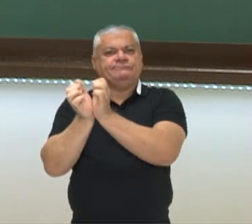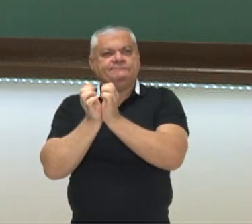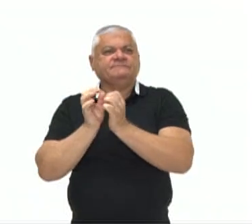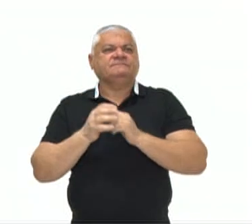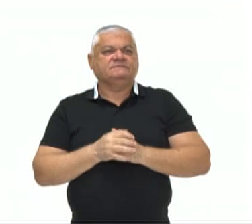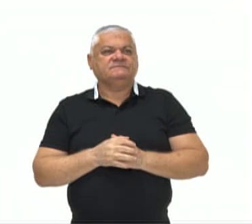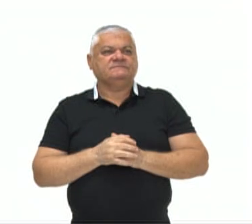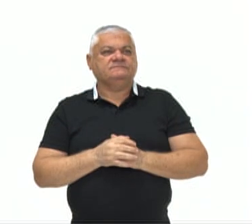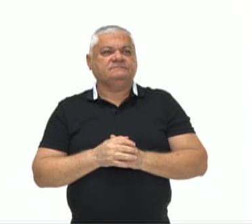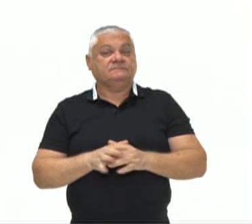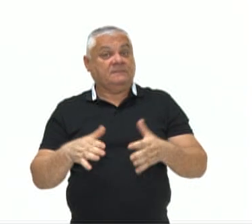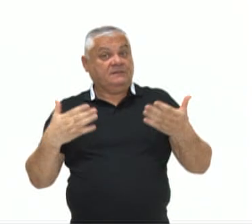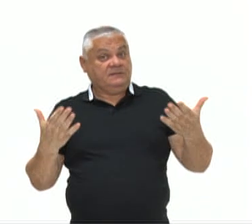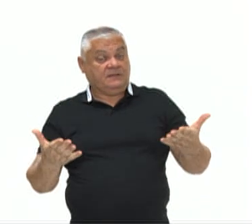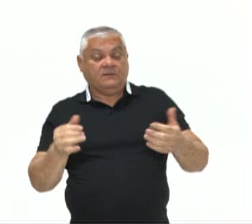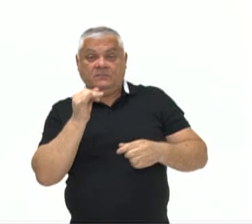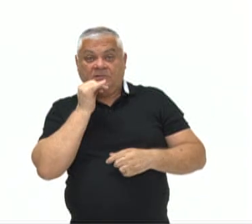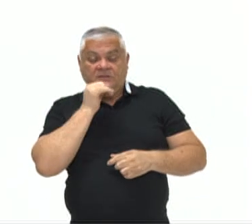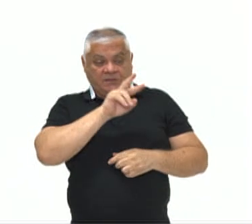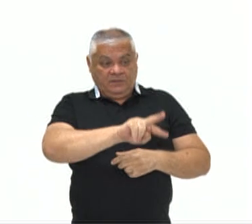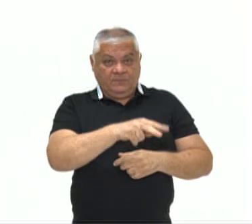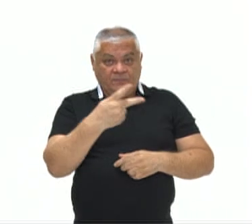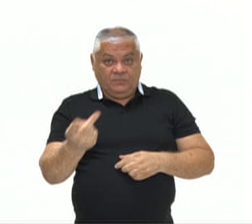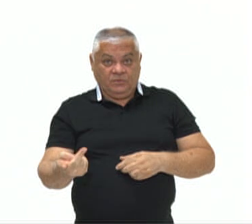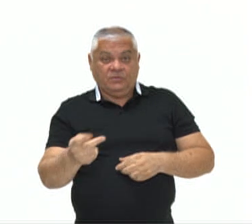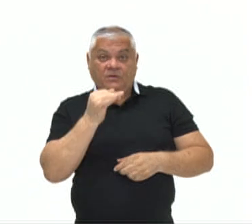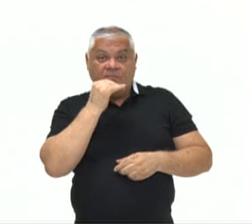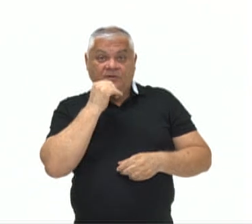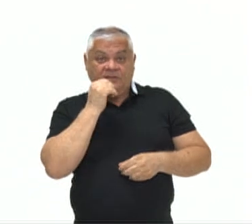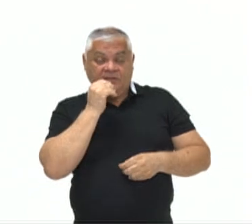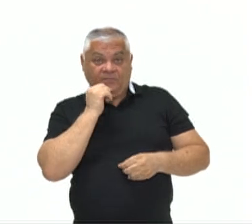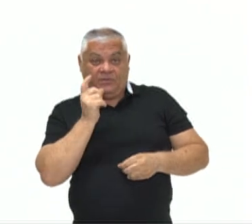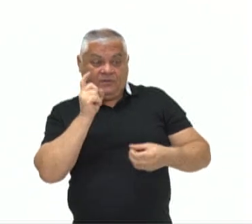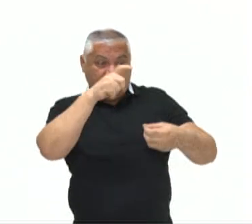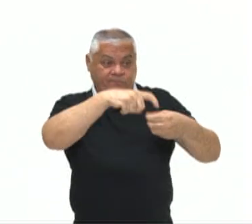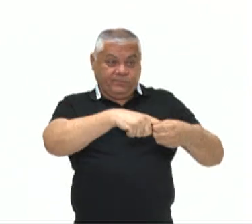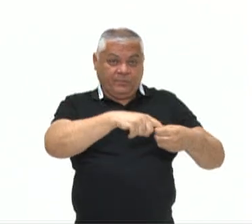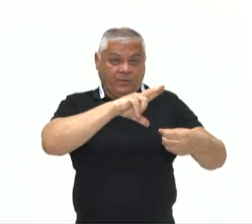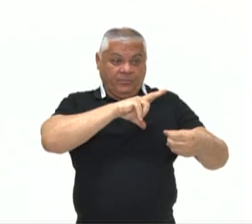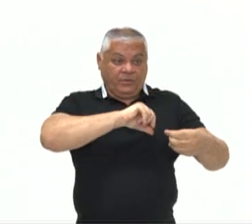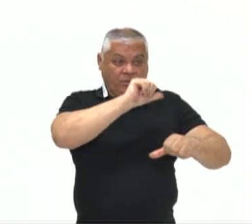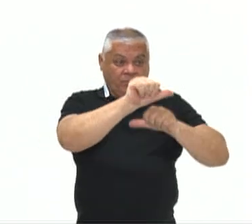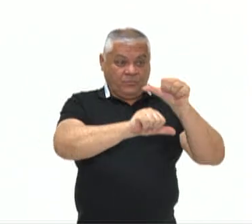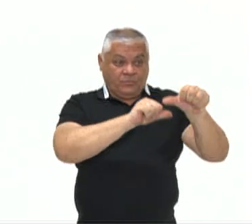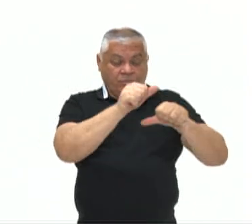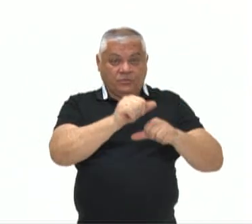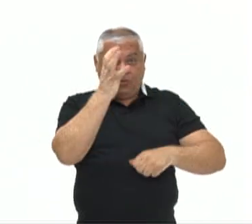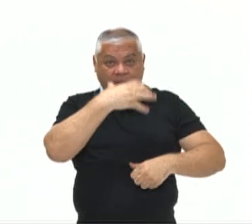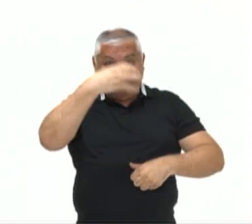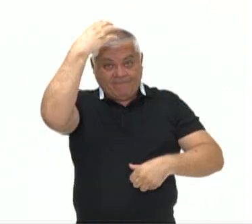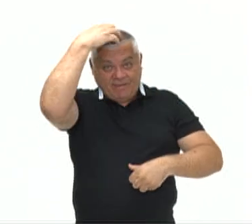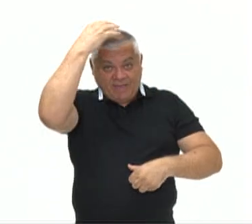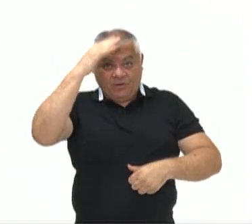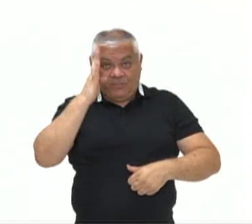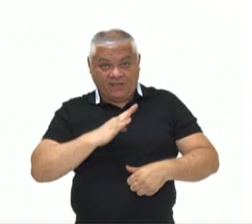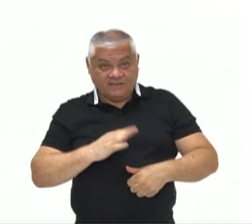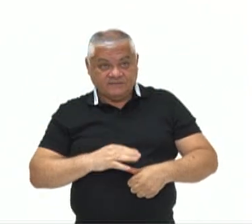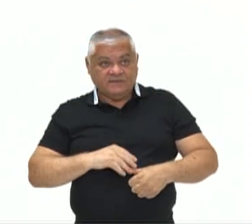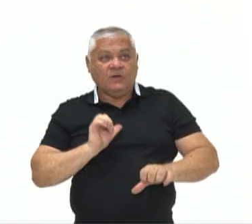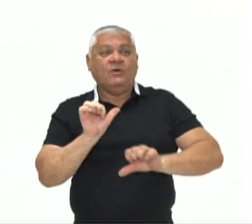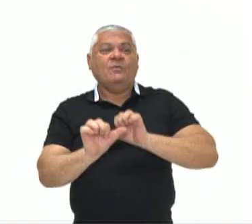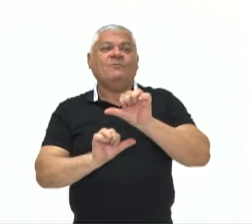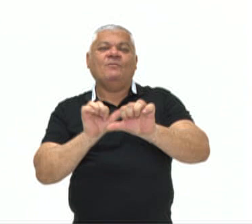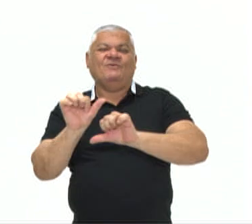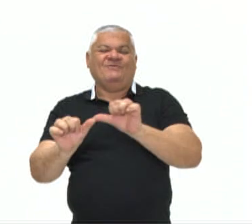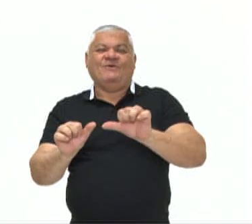Nesse sentido, a transição da colônia para o império foi um processo de modernização conservadora. Ou seja,